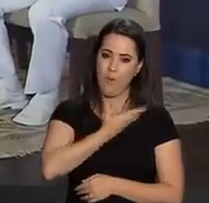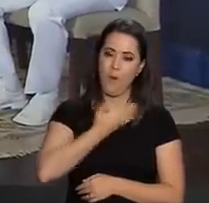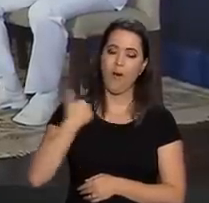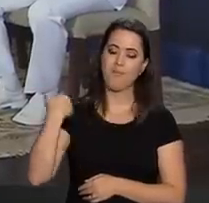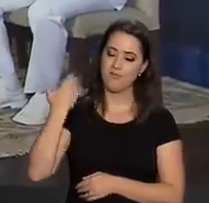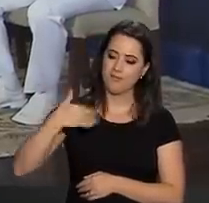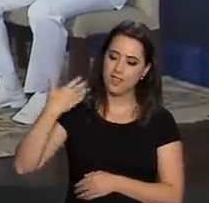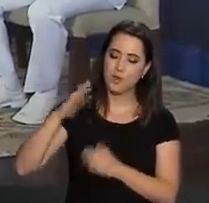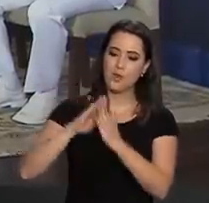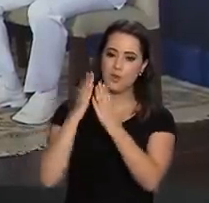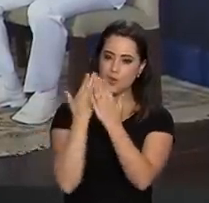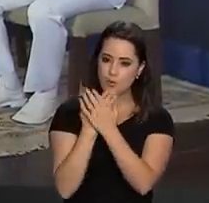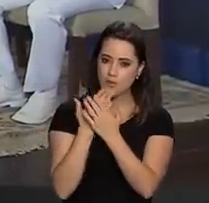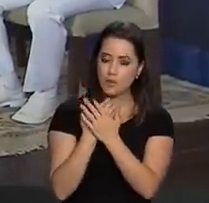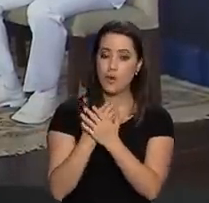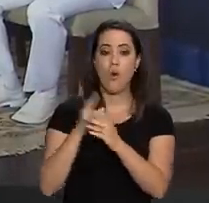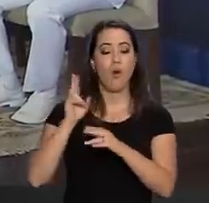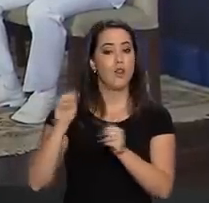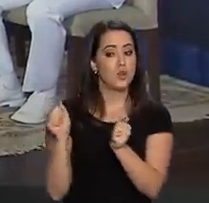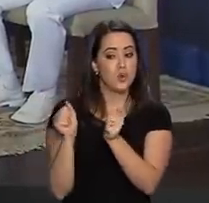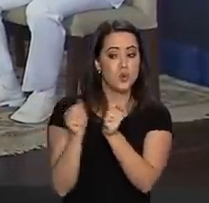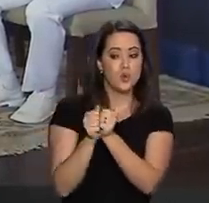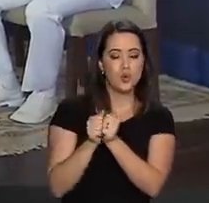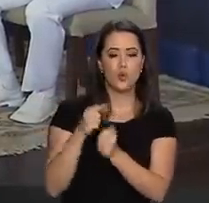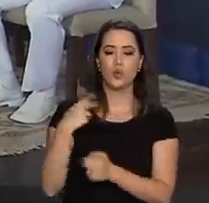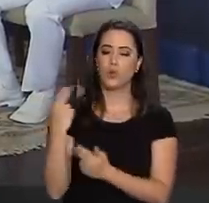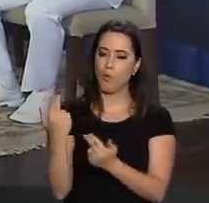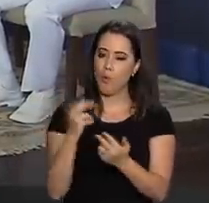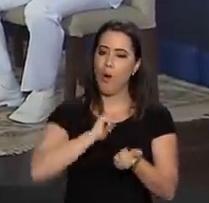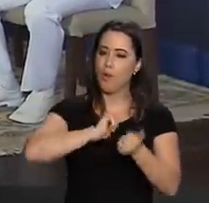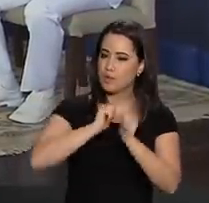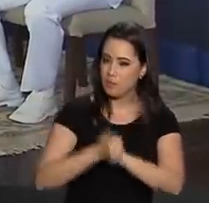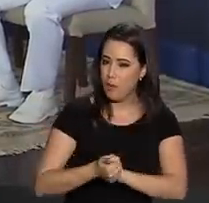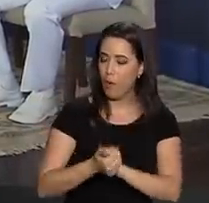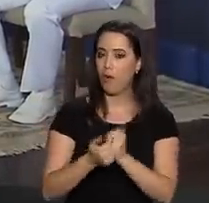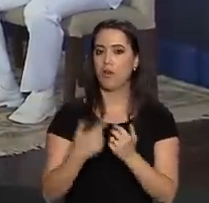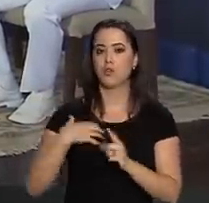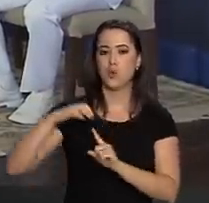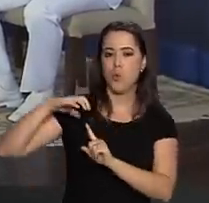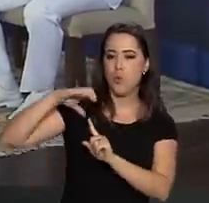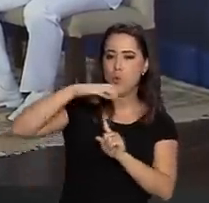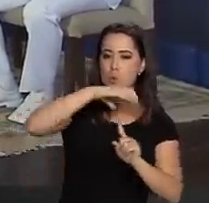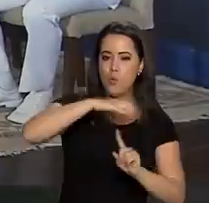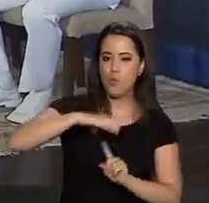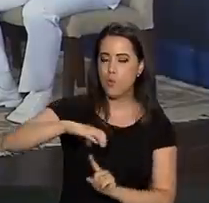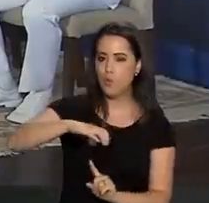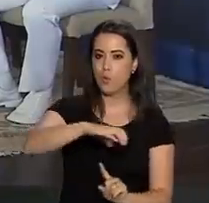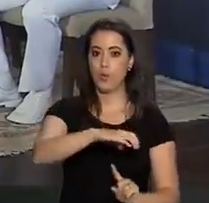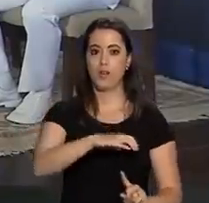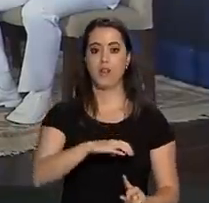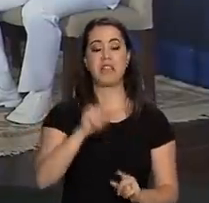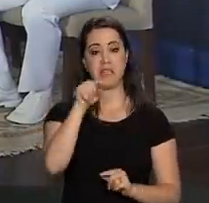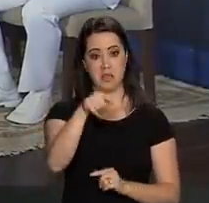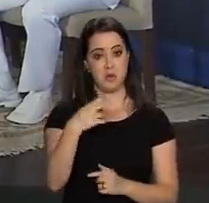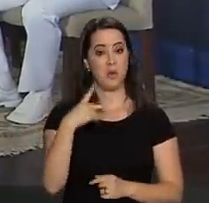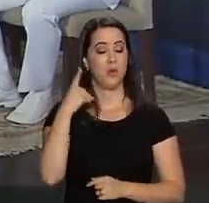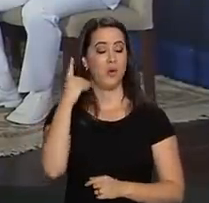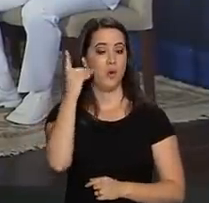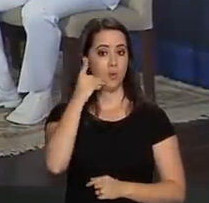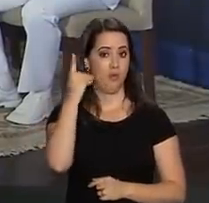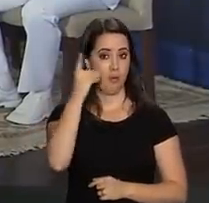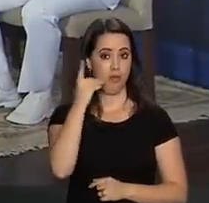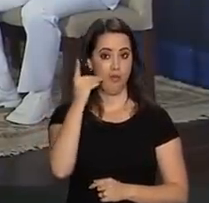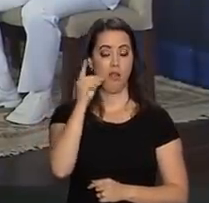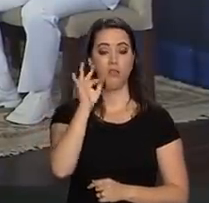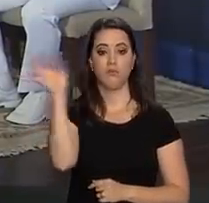bancos acadêmicos, esportista como nós, paraquedista, e como parlamentar se